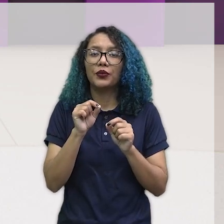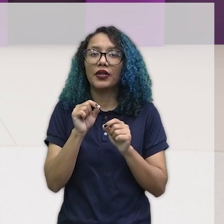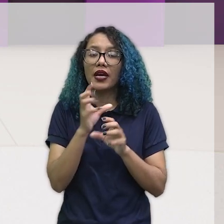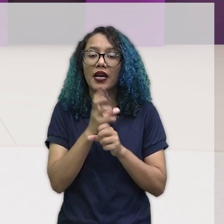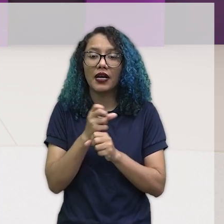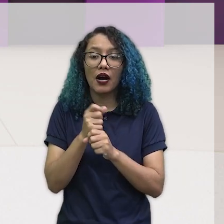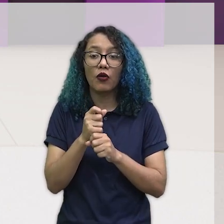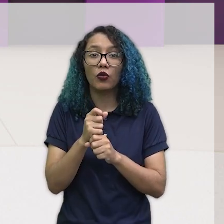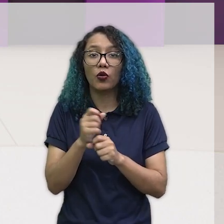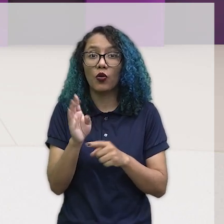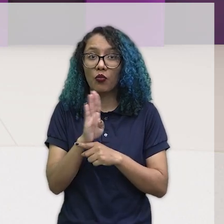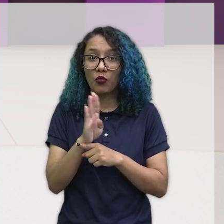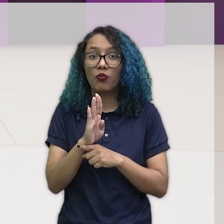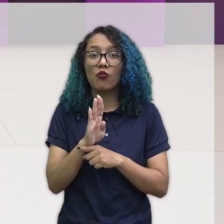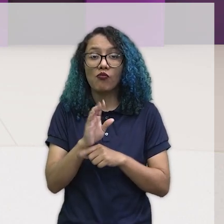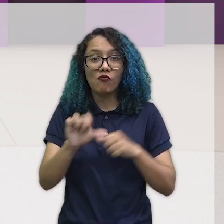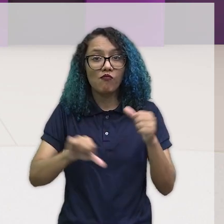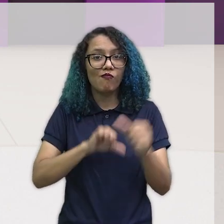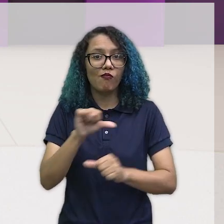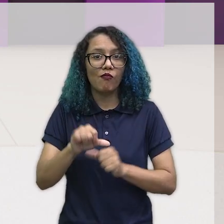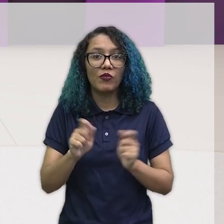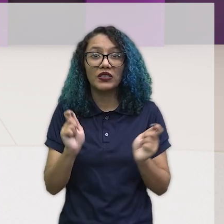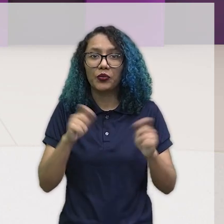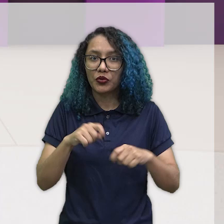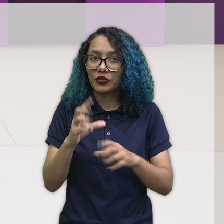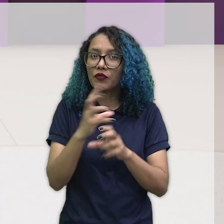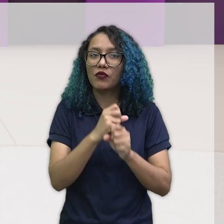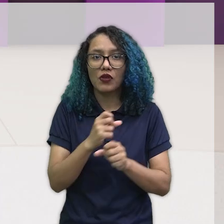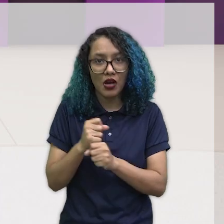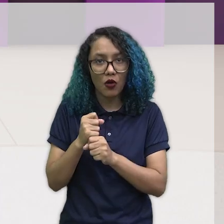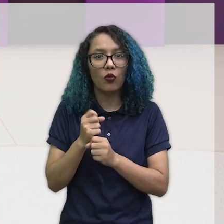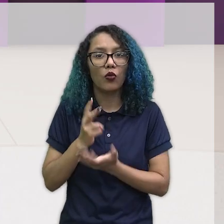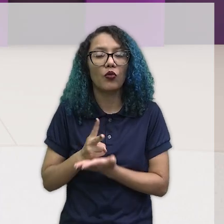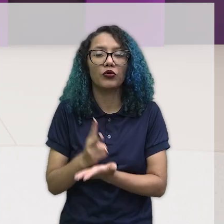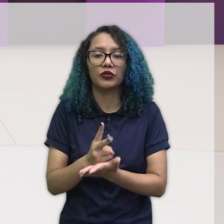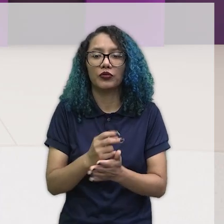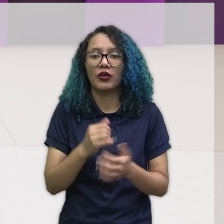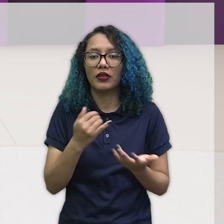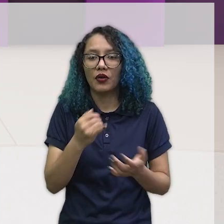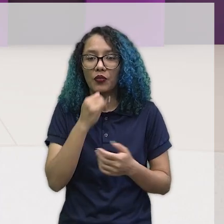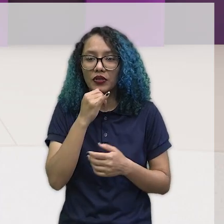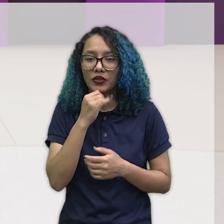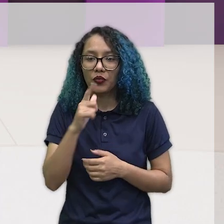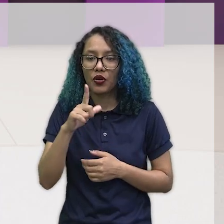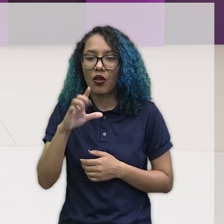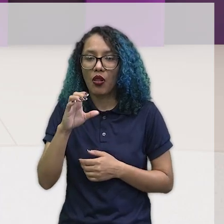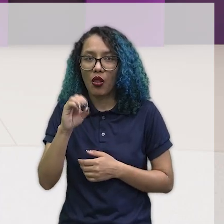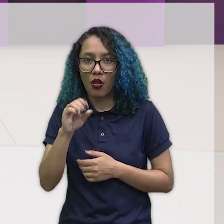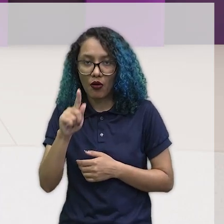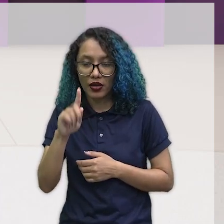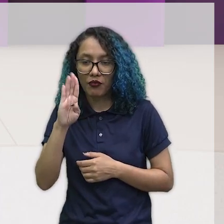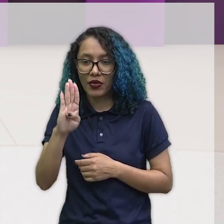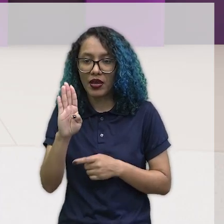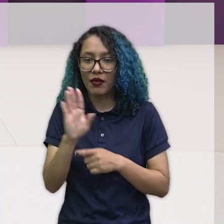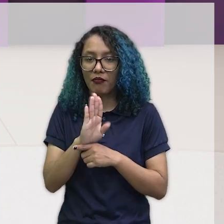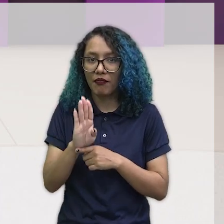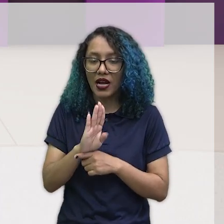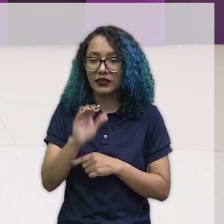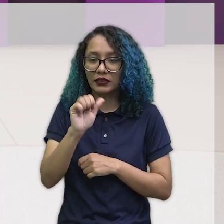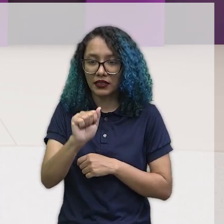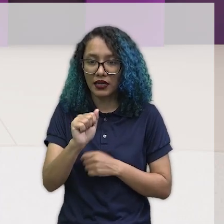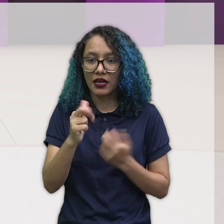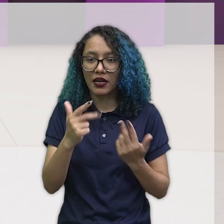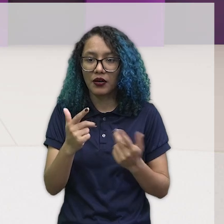ali mudar a base para que você possa operar. Então, log de b na base A é igual